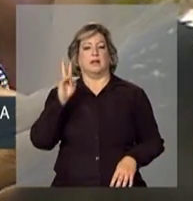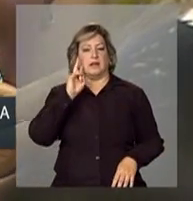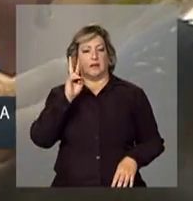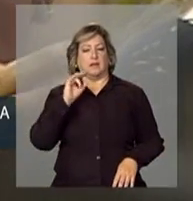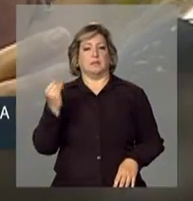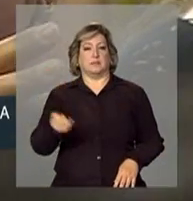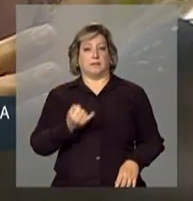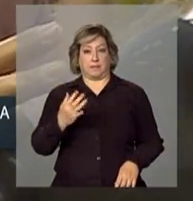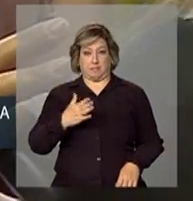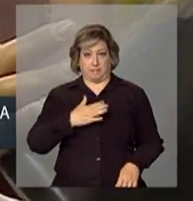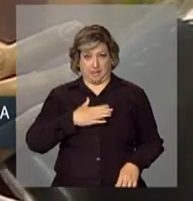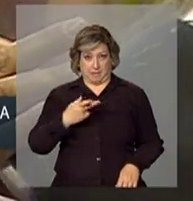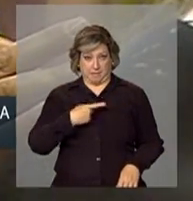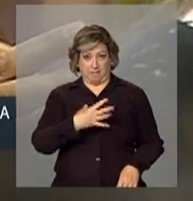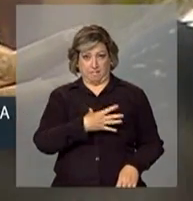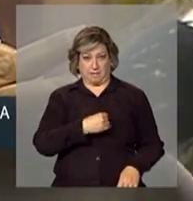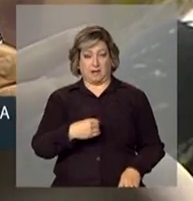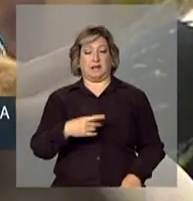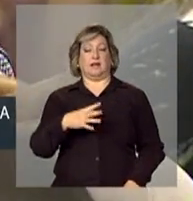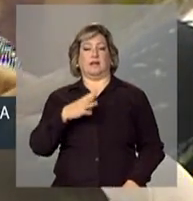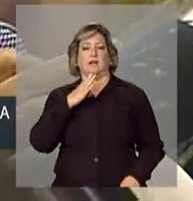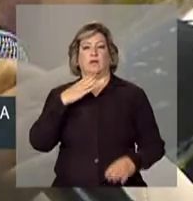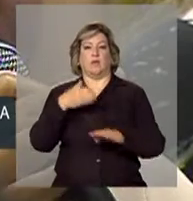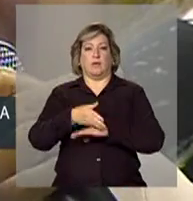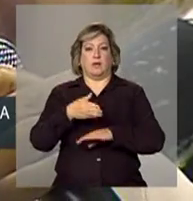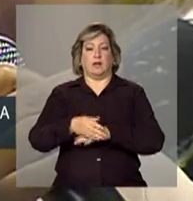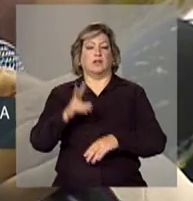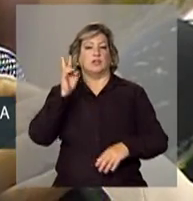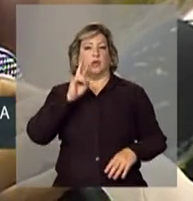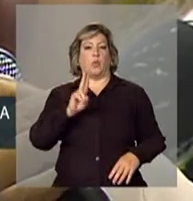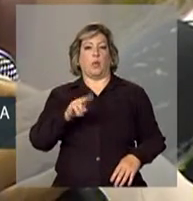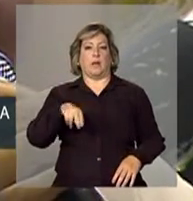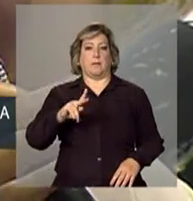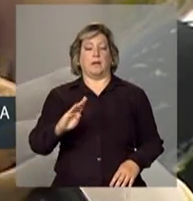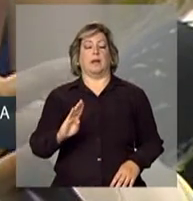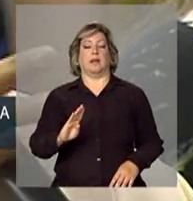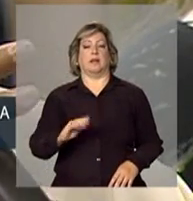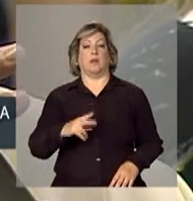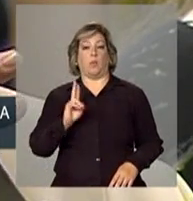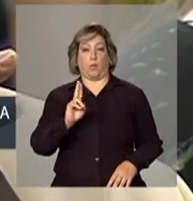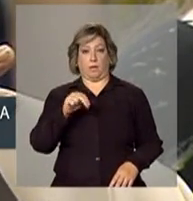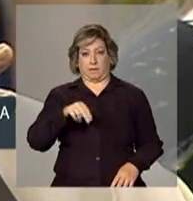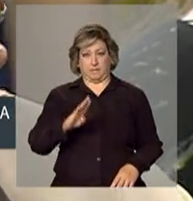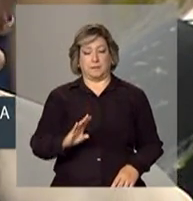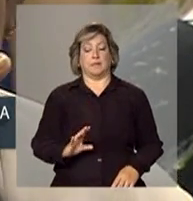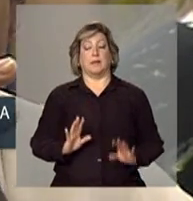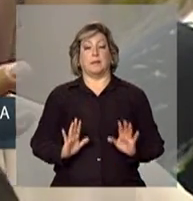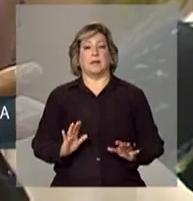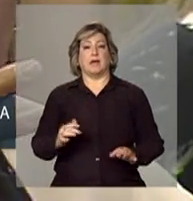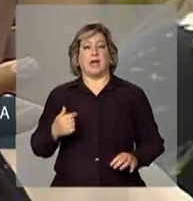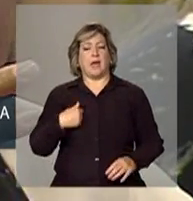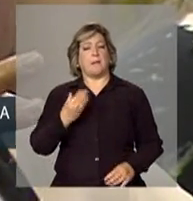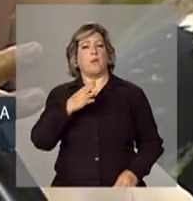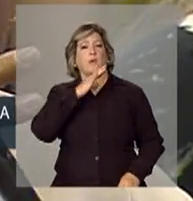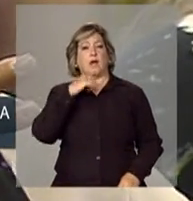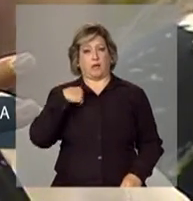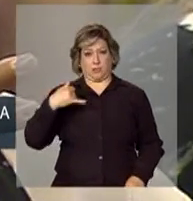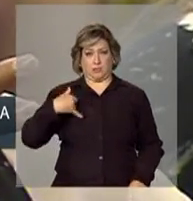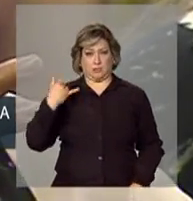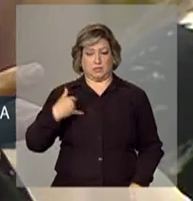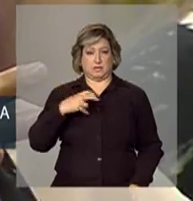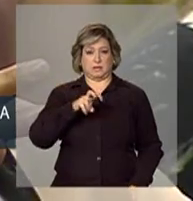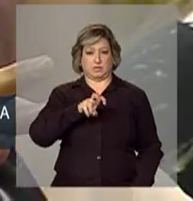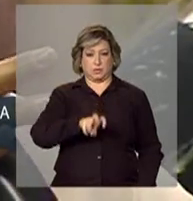UNB. Então, é muito ruim ver que eu passei. Eu estou com